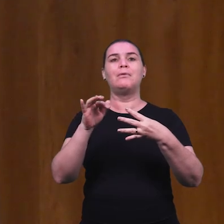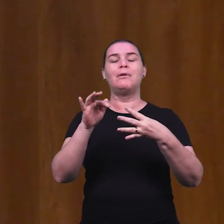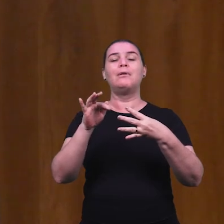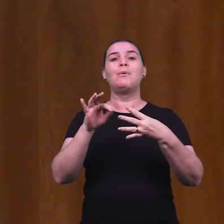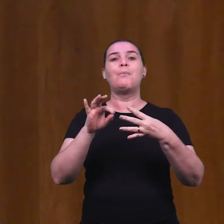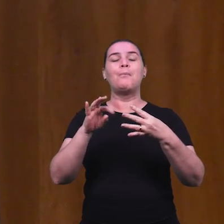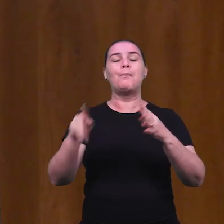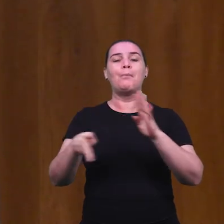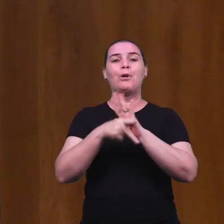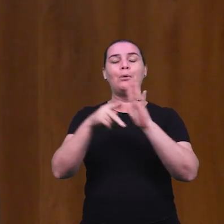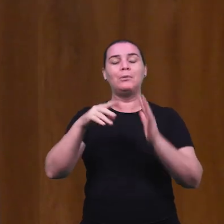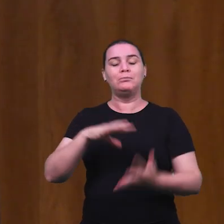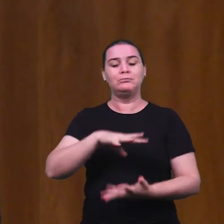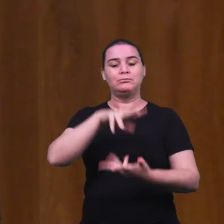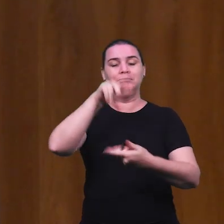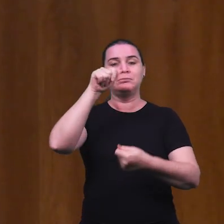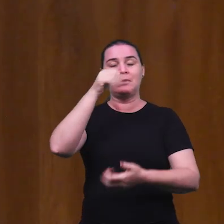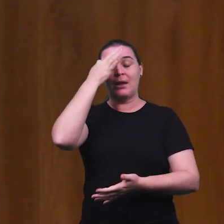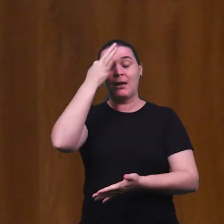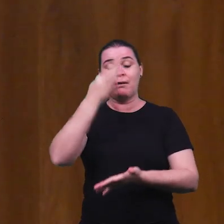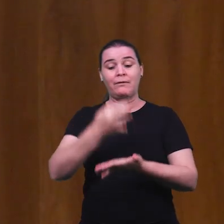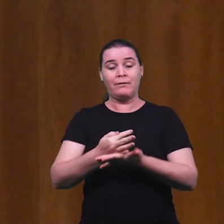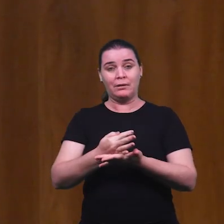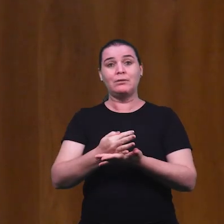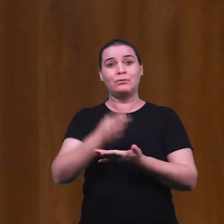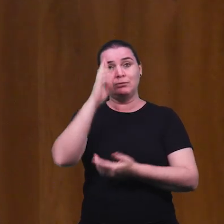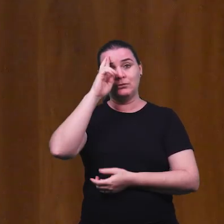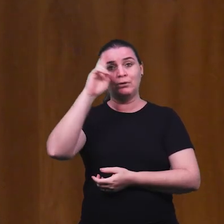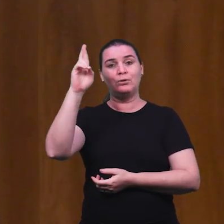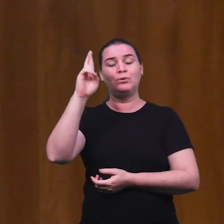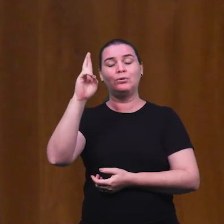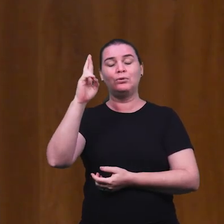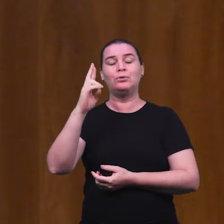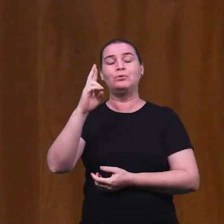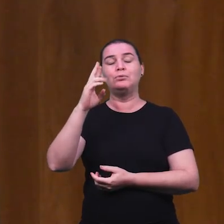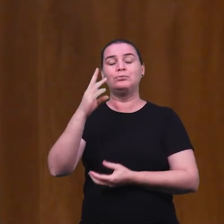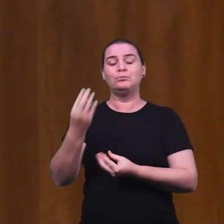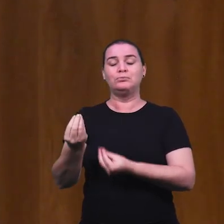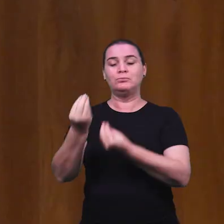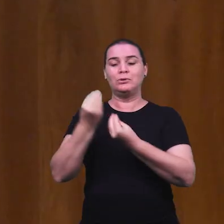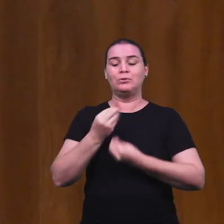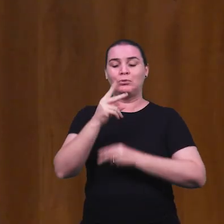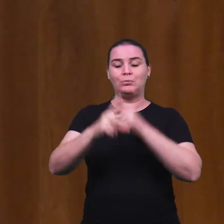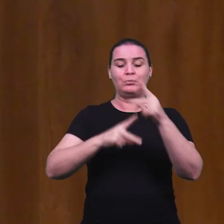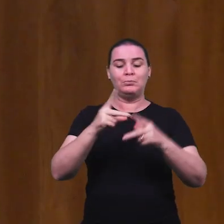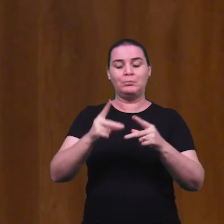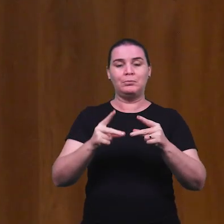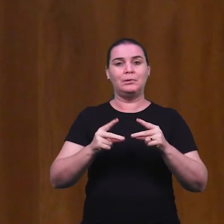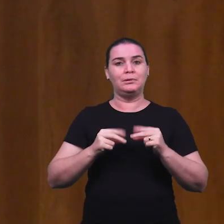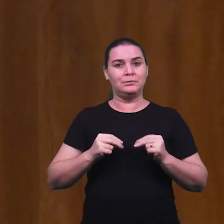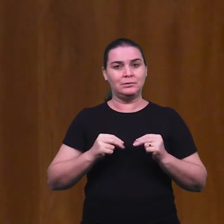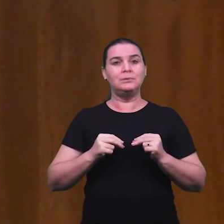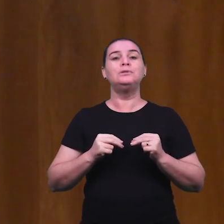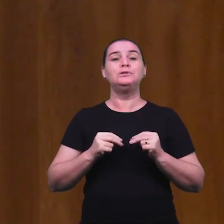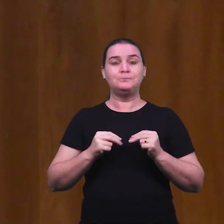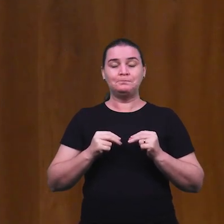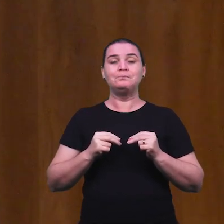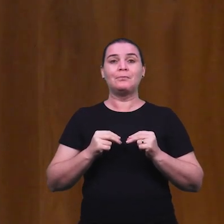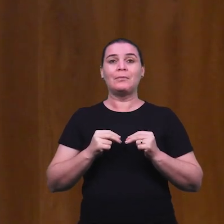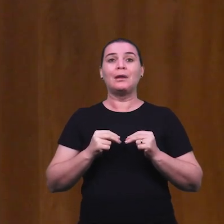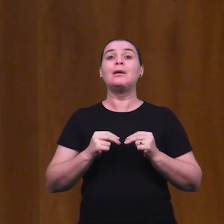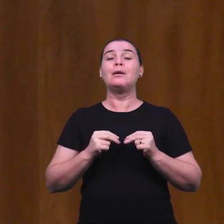fé que o Senhor nos deu, de uma forma como um presente para que pudéssemos, então,